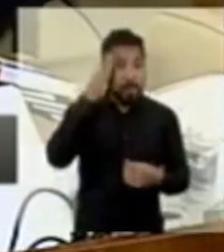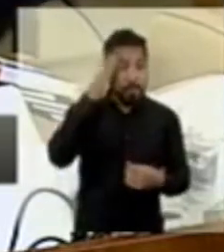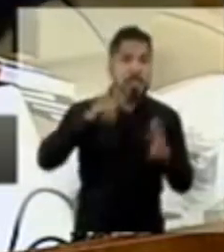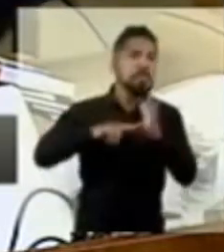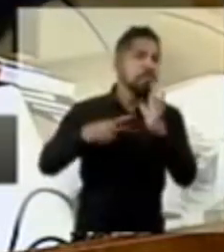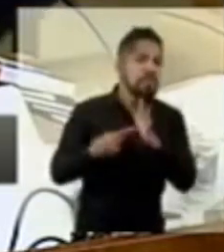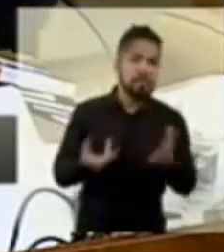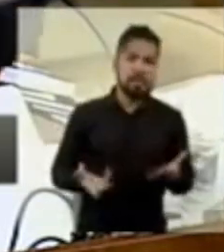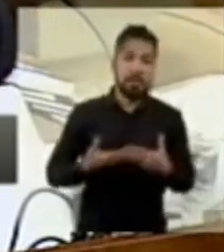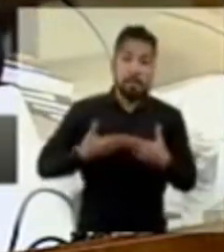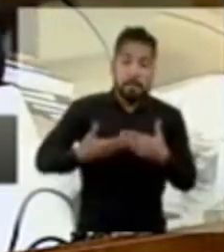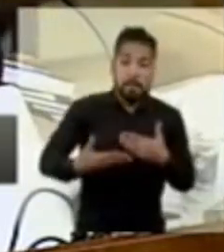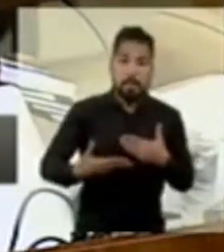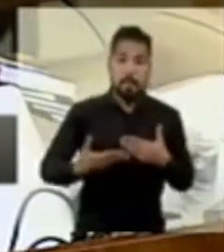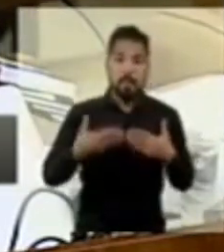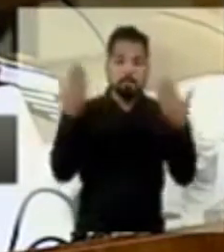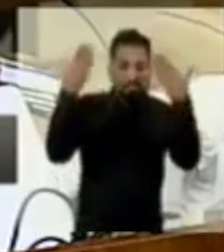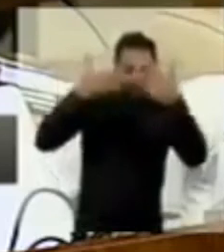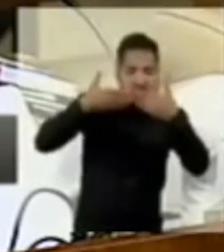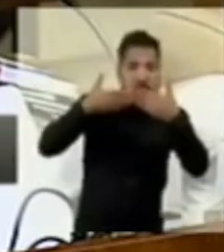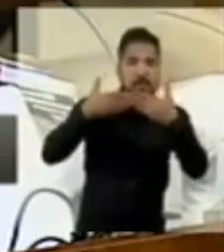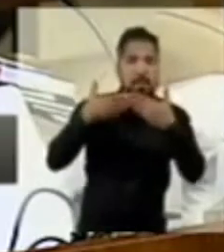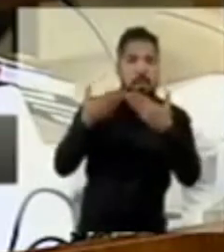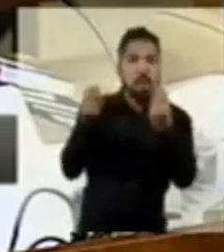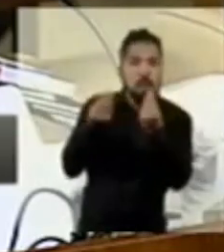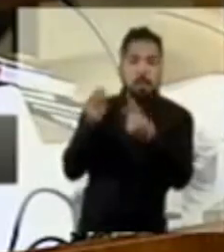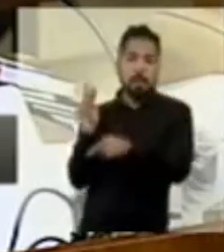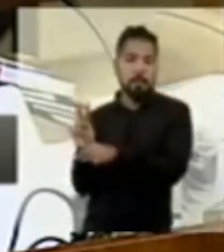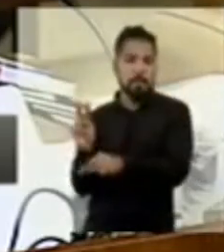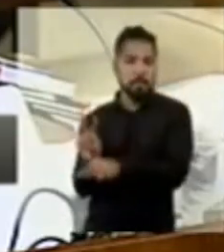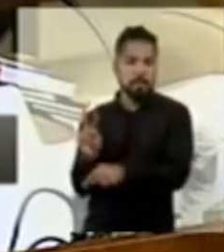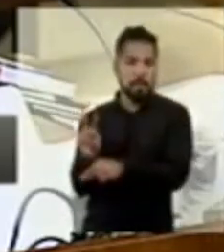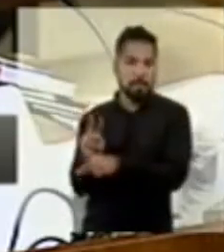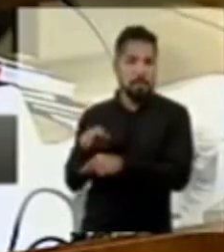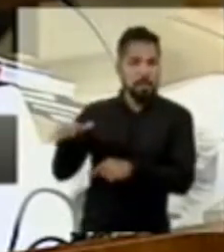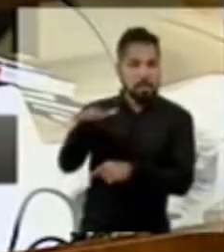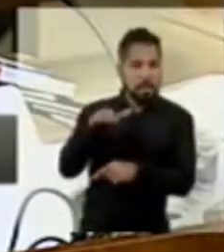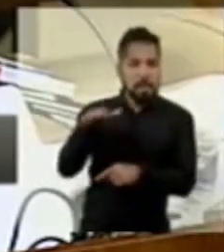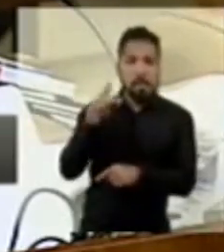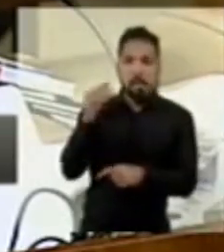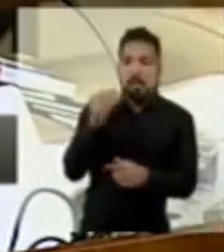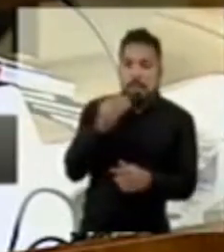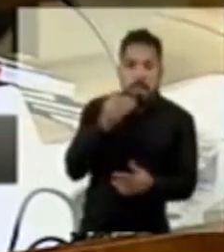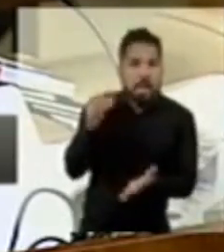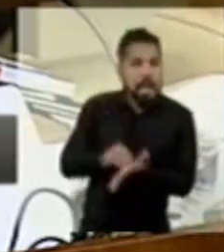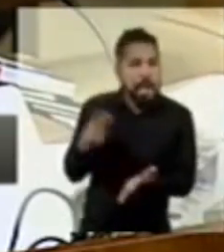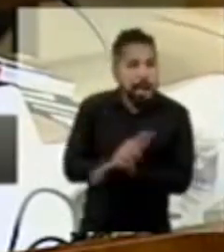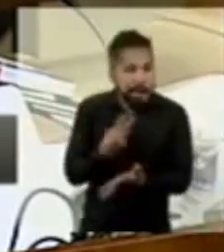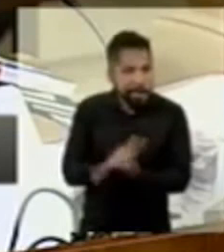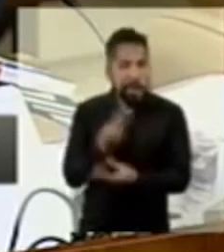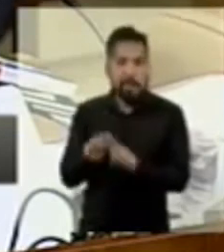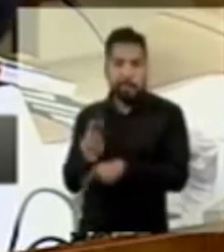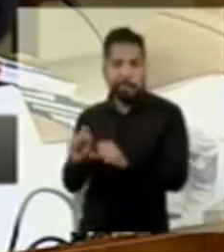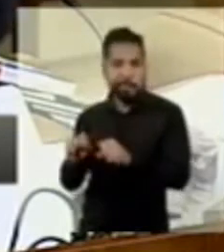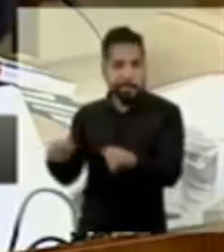e vedação da proteção deficiente pois aqui